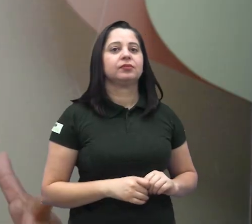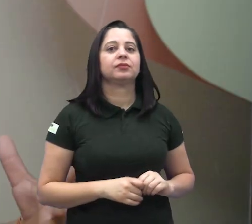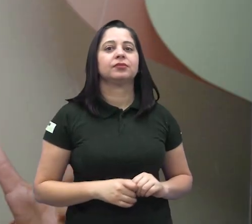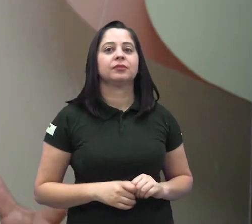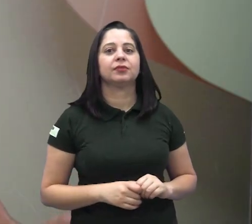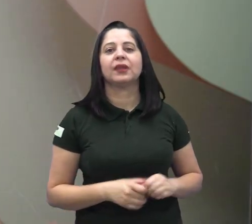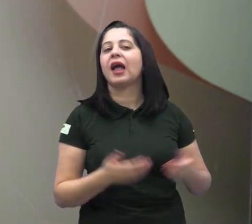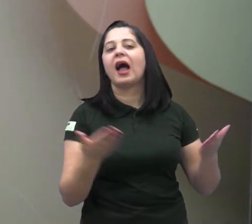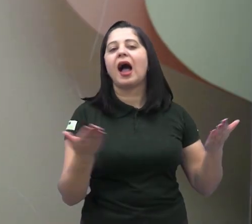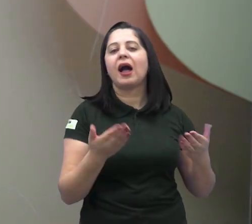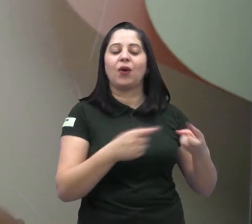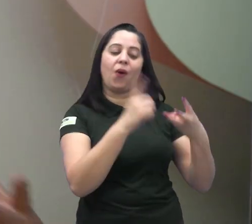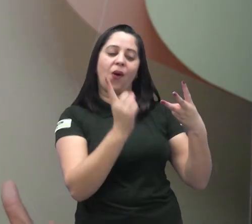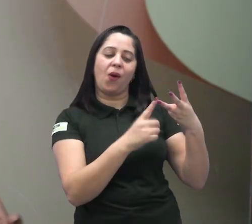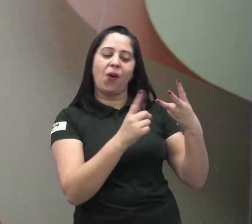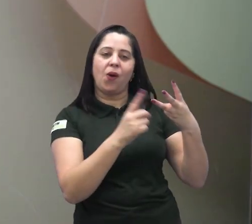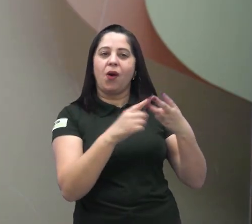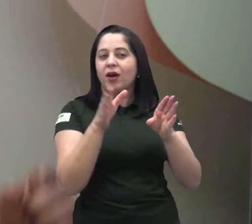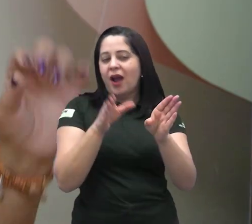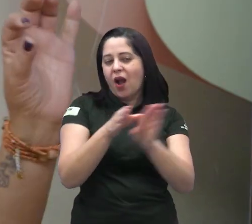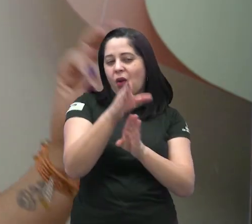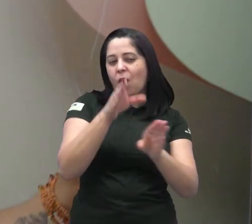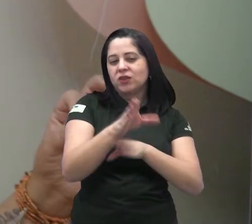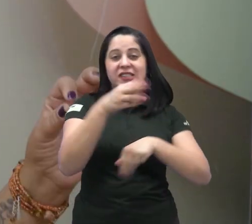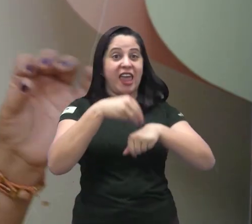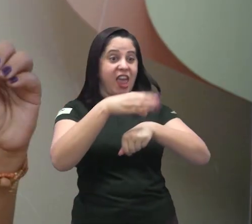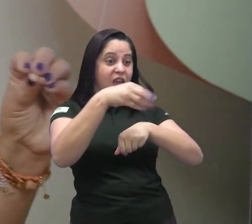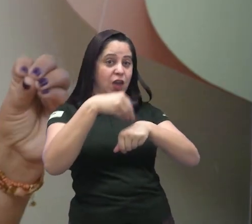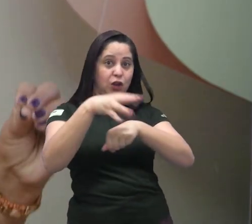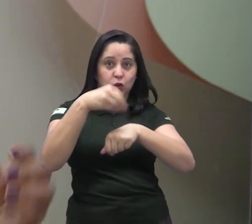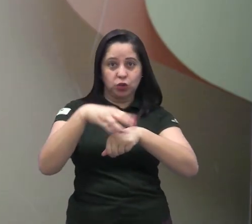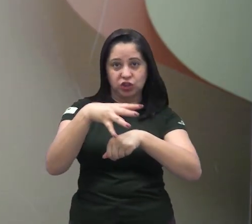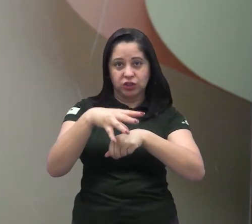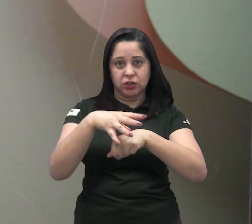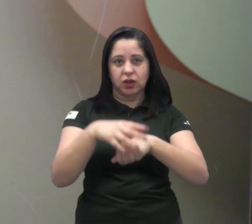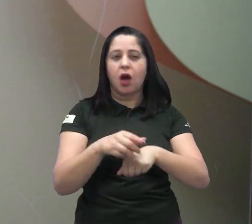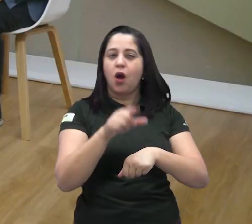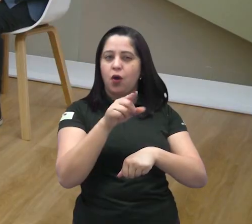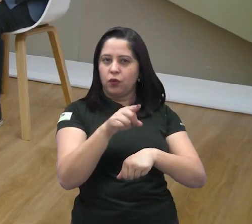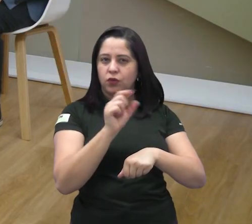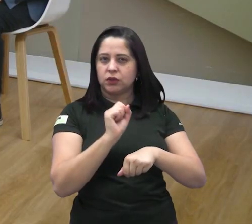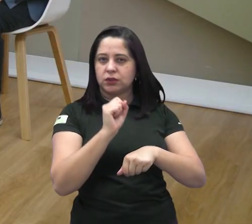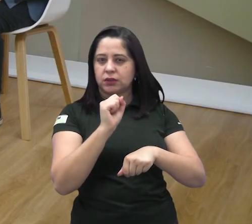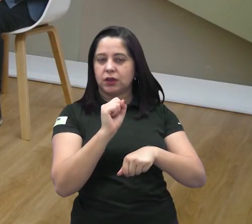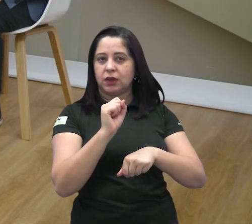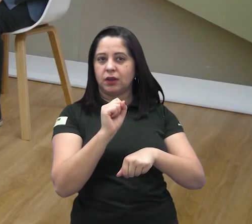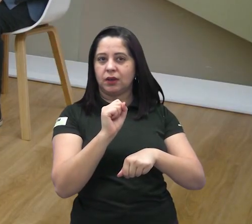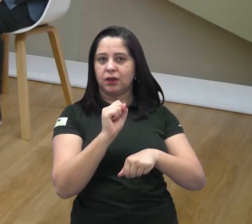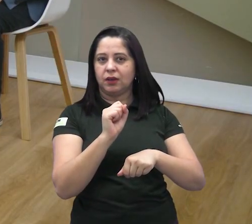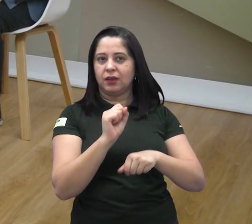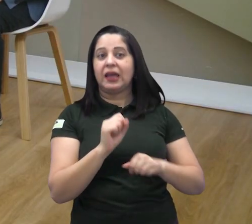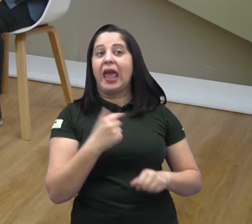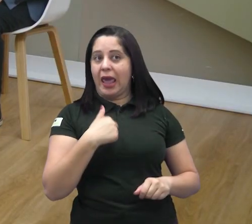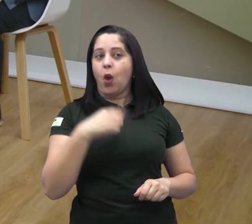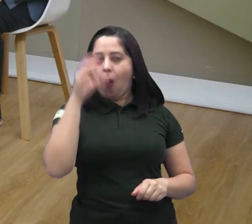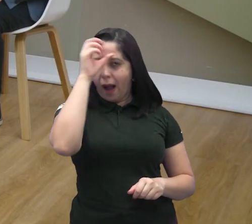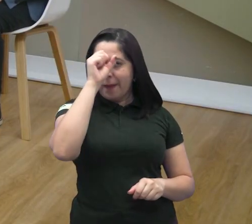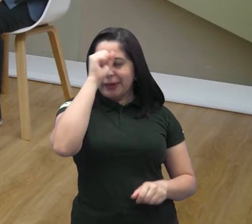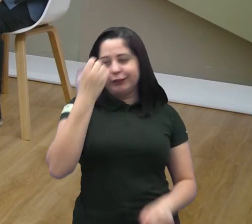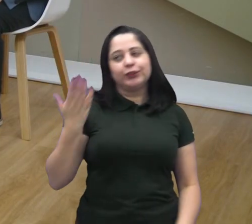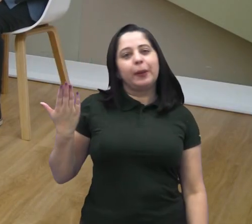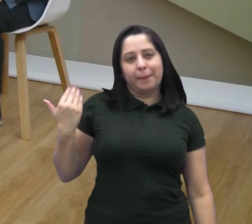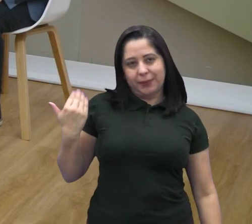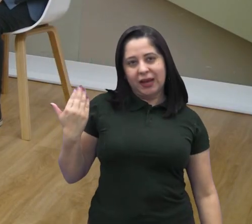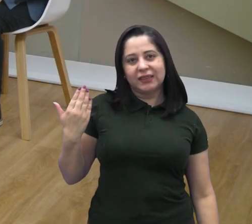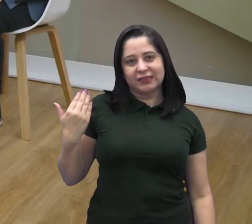esse bloco é de orientação na prática, você tem um modelo aí, qual que é a maneira correta? Eu aprendi na infância, já compartilhei com